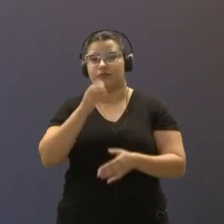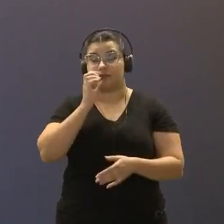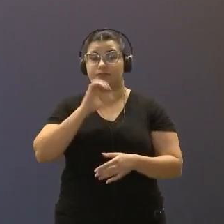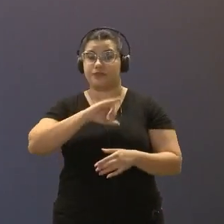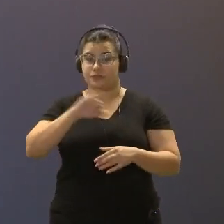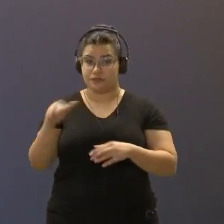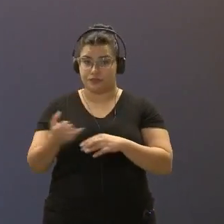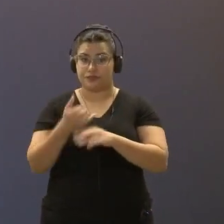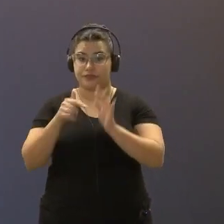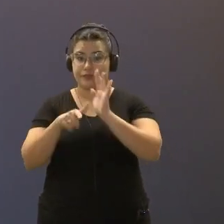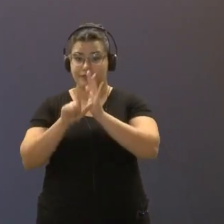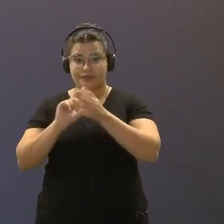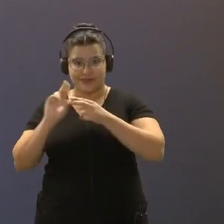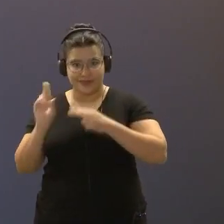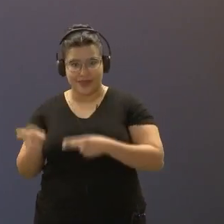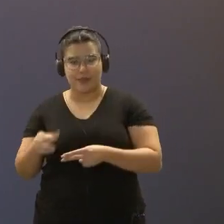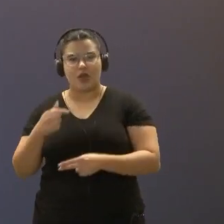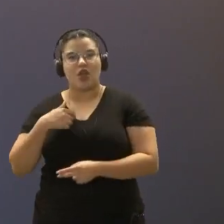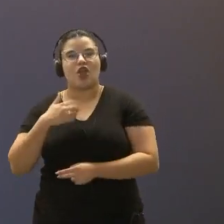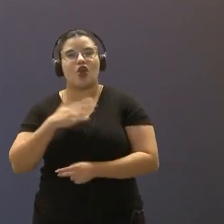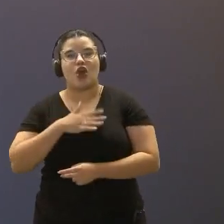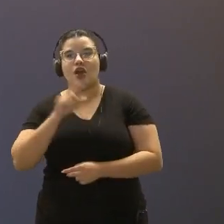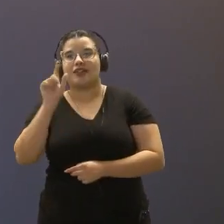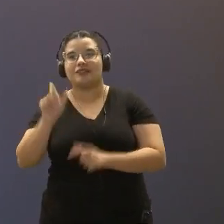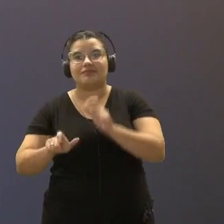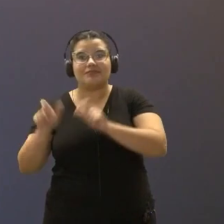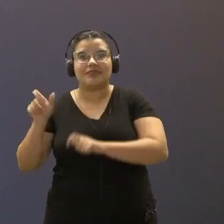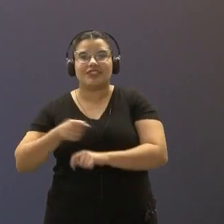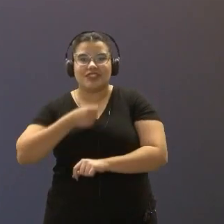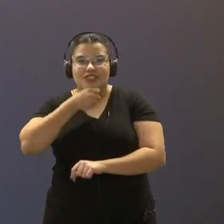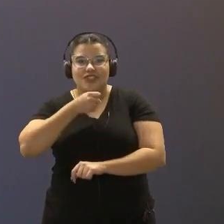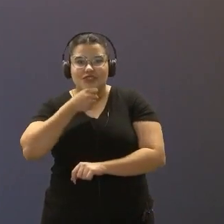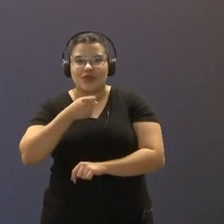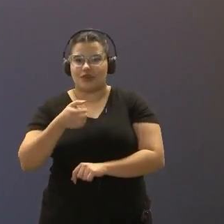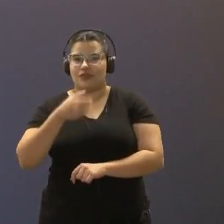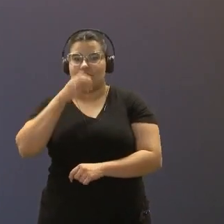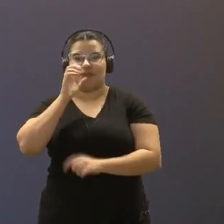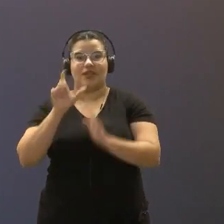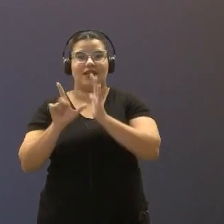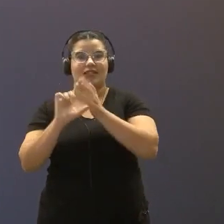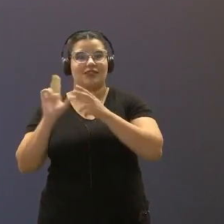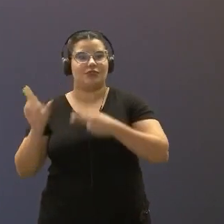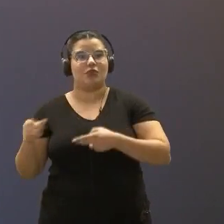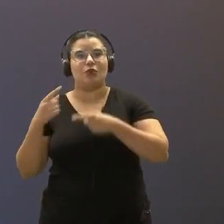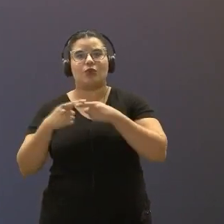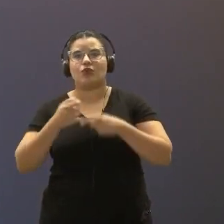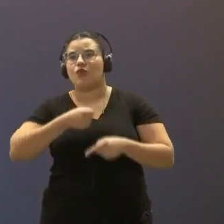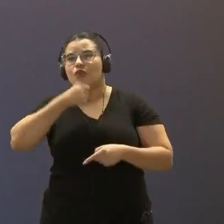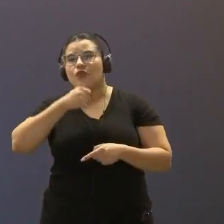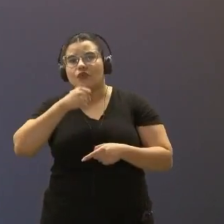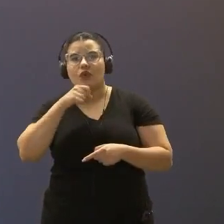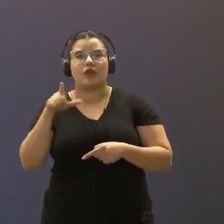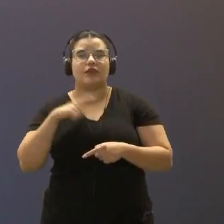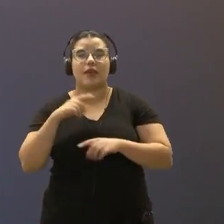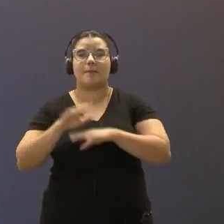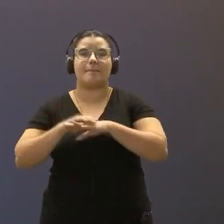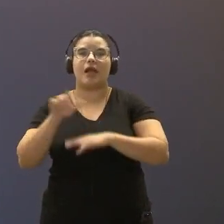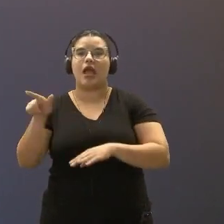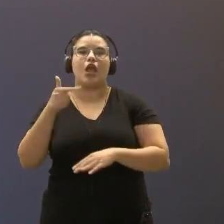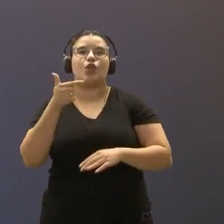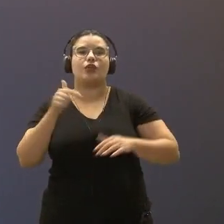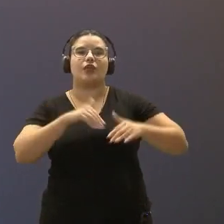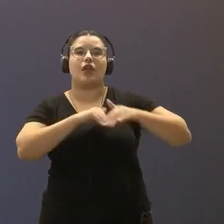de dormir, eu gosto muito também para os idosos na hora de dormir. Porque os idosos fazem muito mais hipoglicemia que a gente, eles não têm